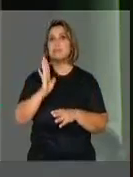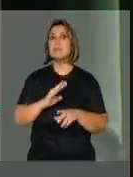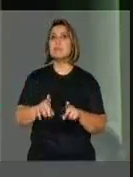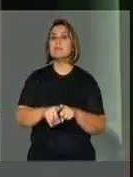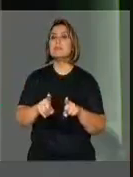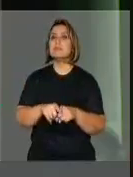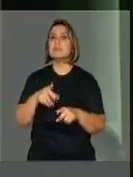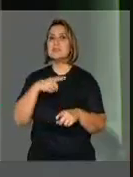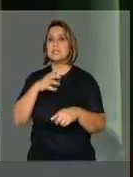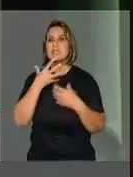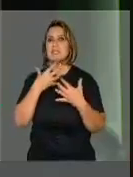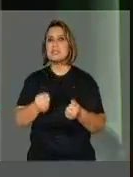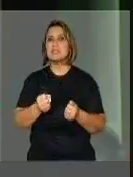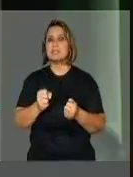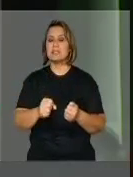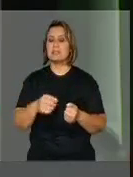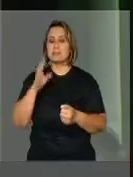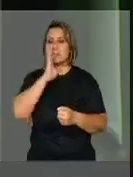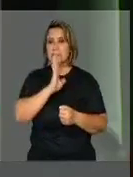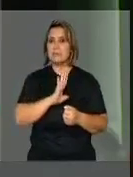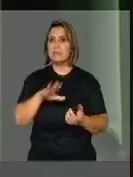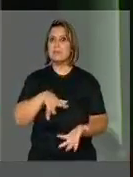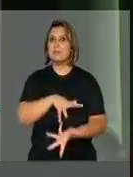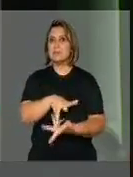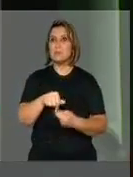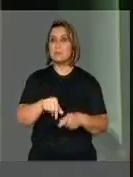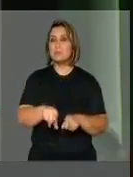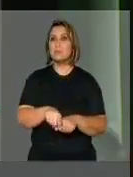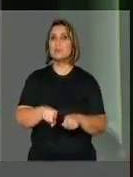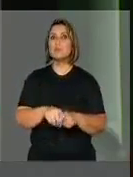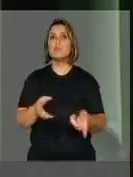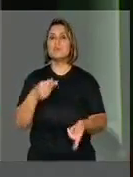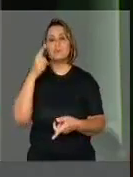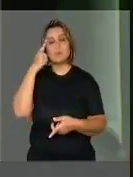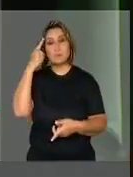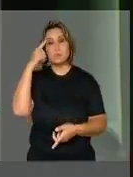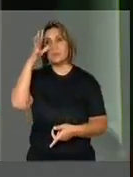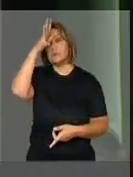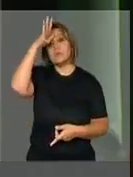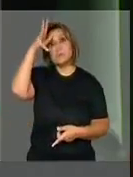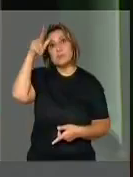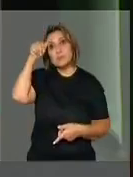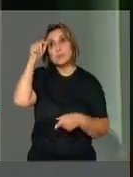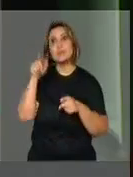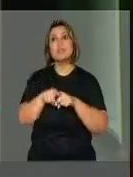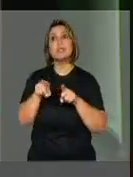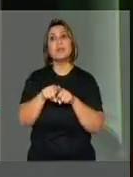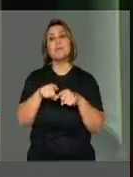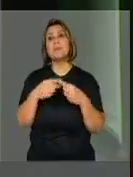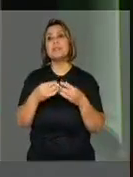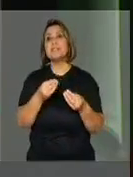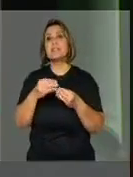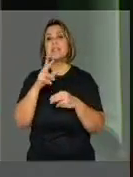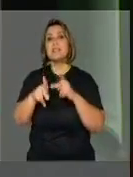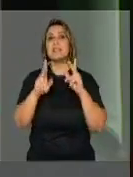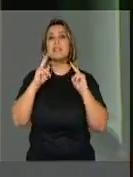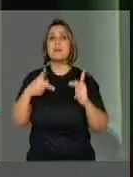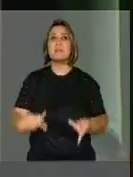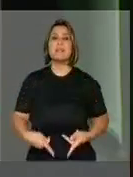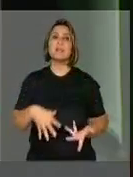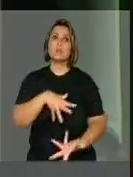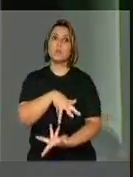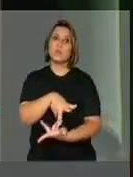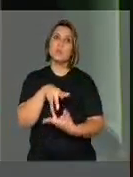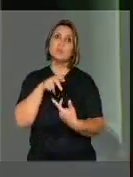tem que ser ouvido pelo Brasil e pelo mundo, porque pensar a Amazônia é pensar a humanidade, é pensar o mundo,